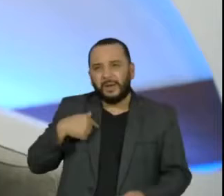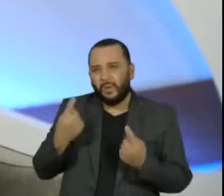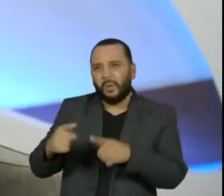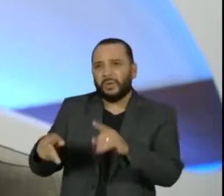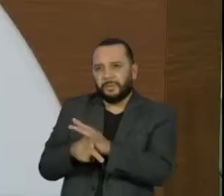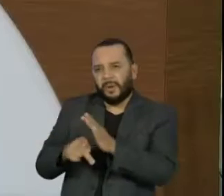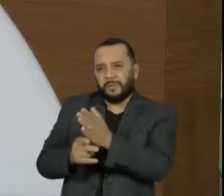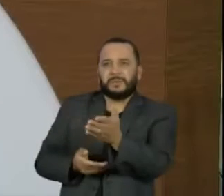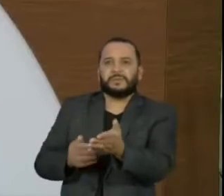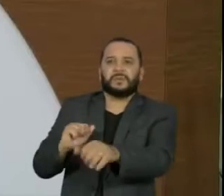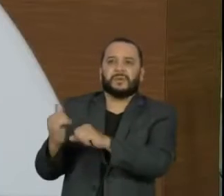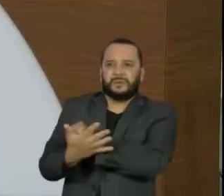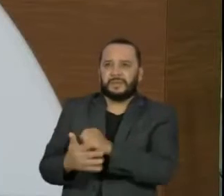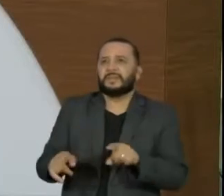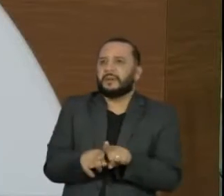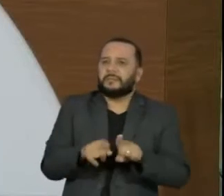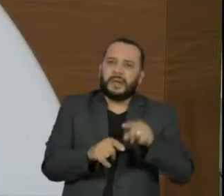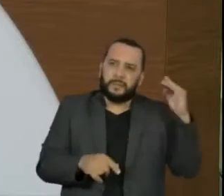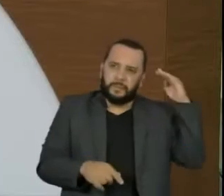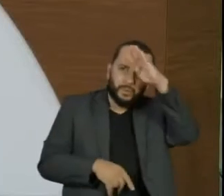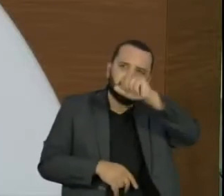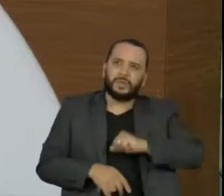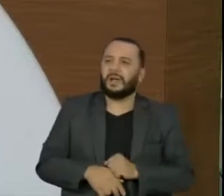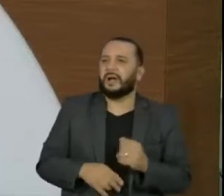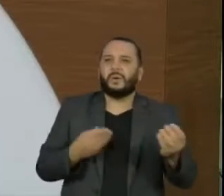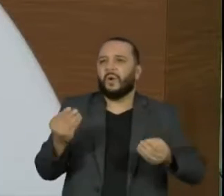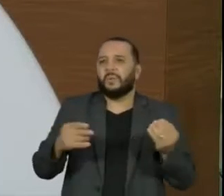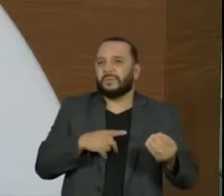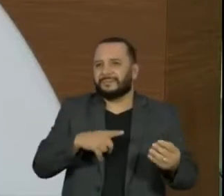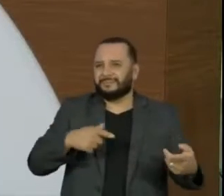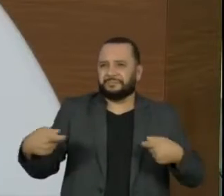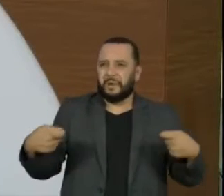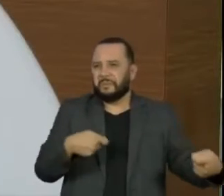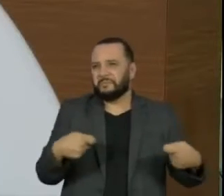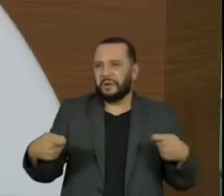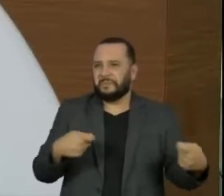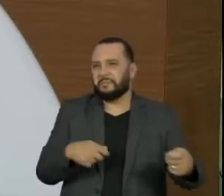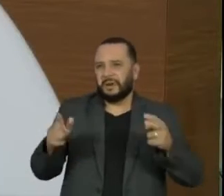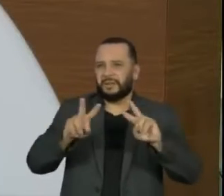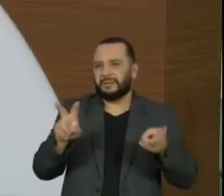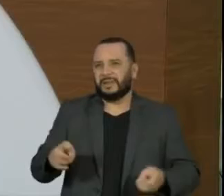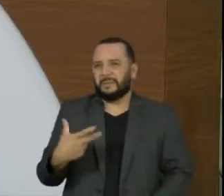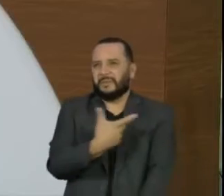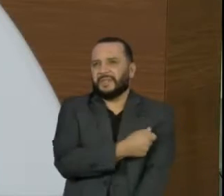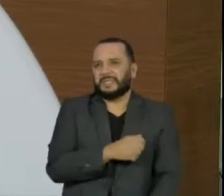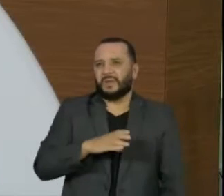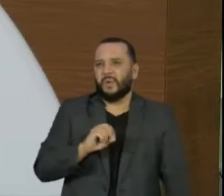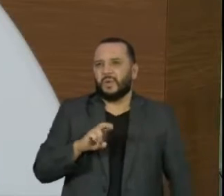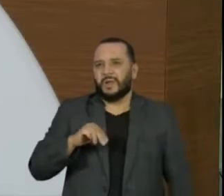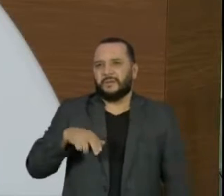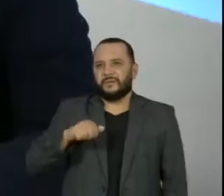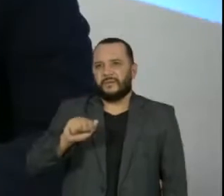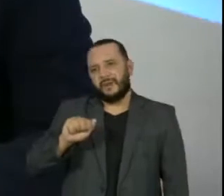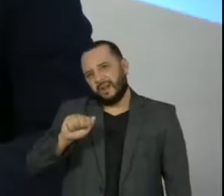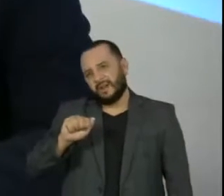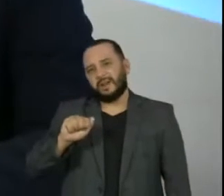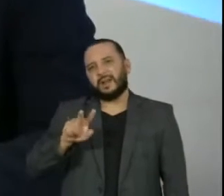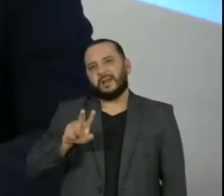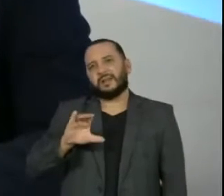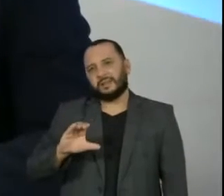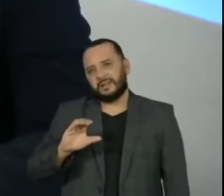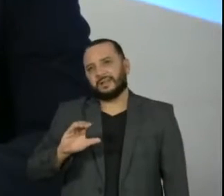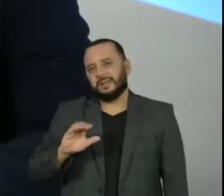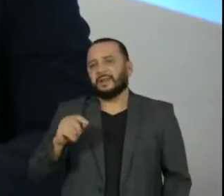João Dória e do presidente Jair Bolsonaro nesse embate que os dois vêm mantendo em relação à vacina aqui de São Paulo, em parceria